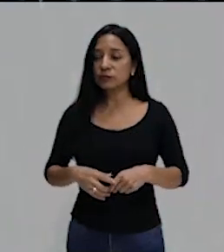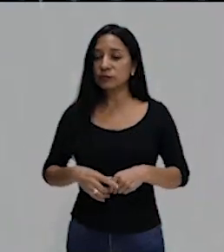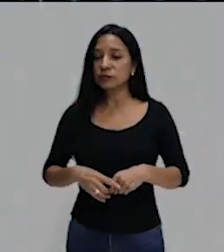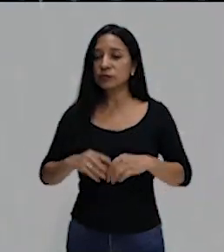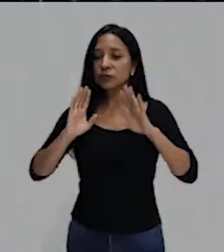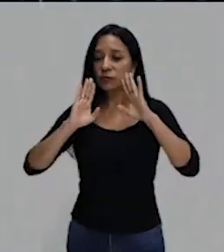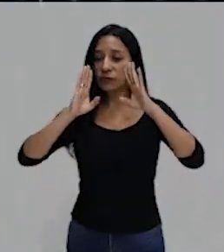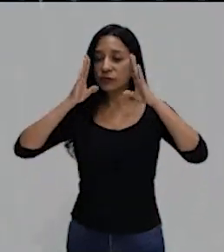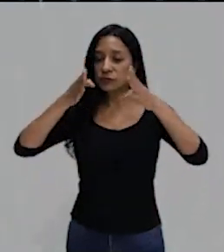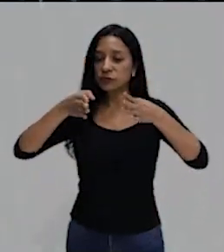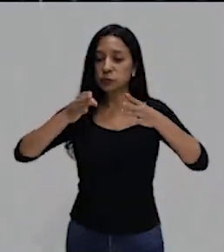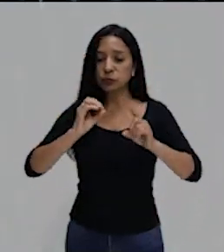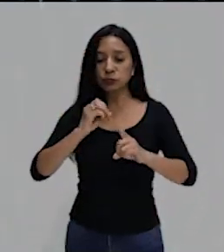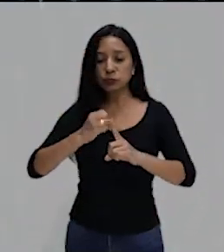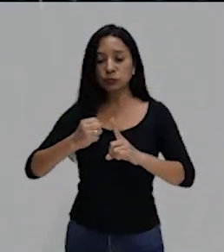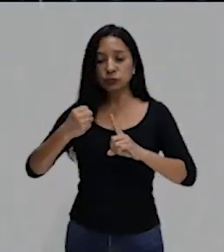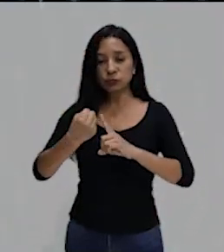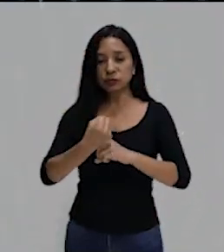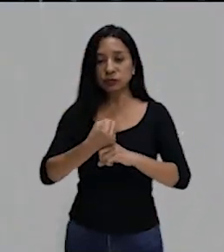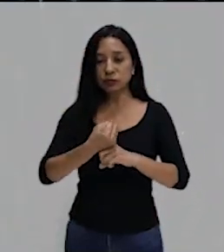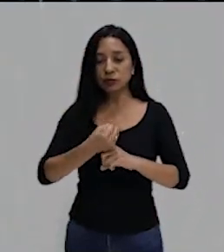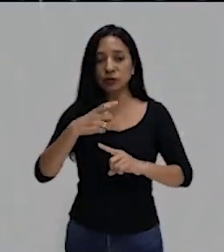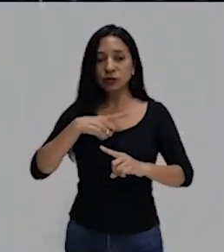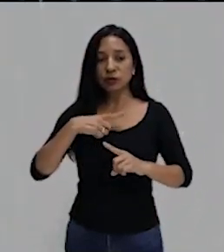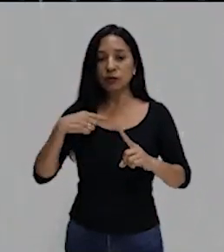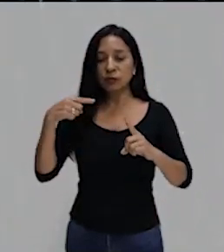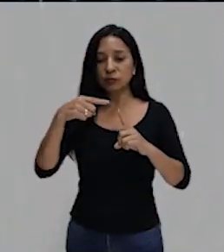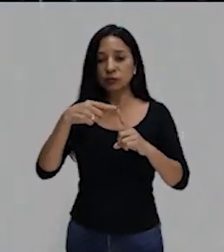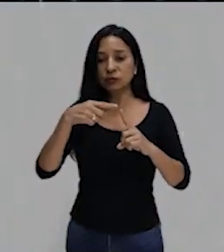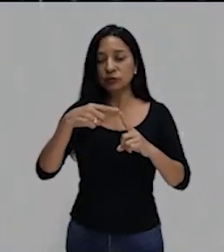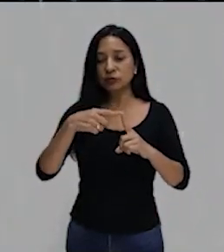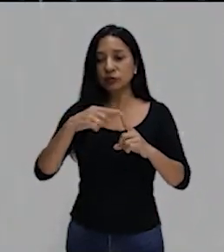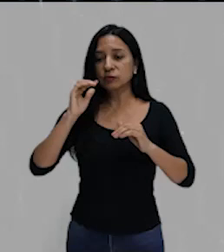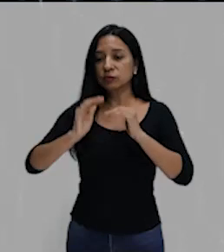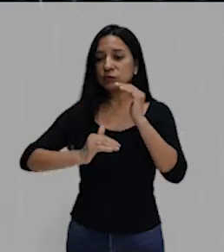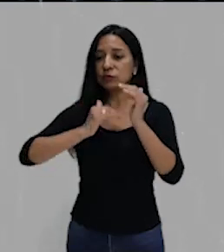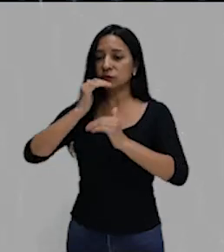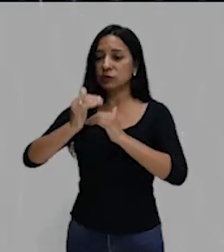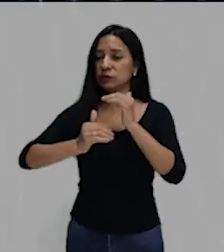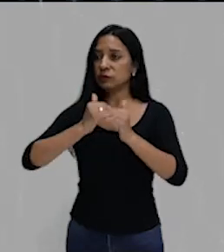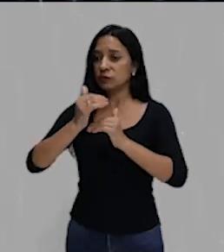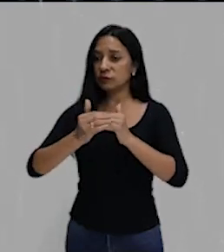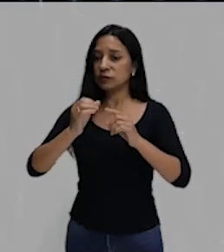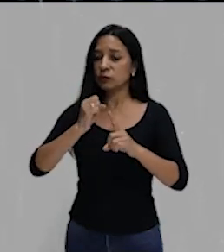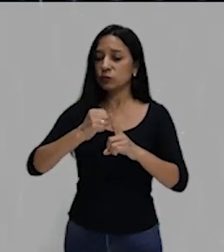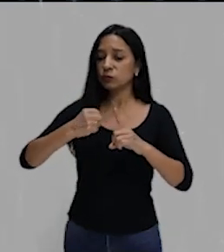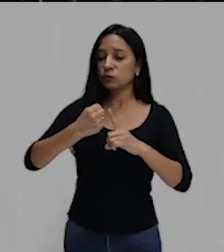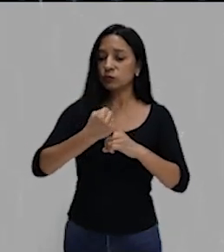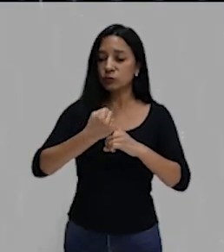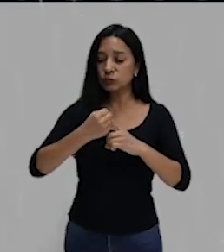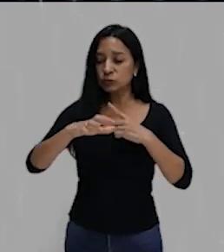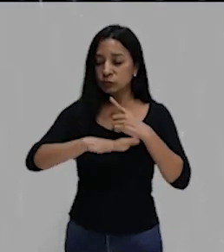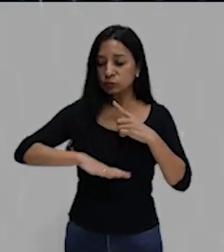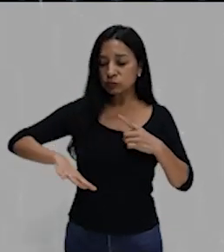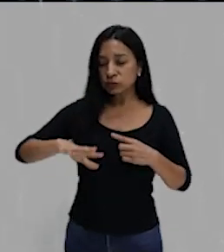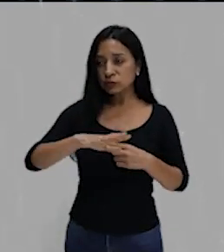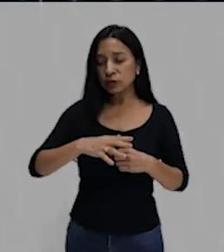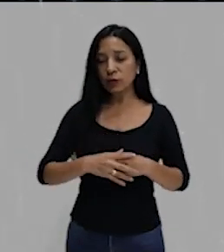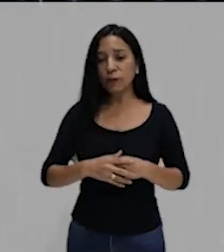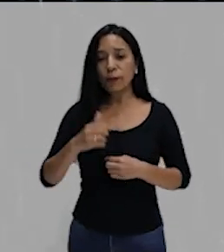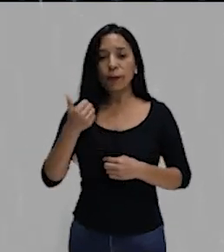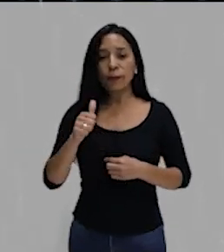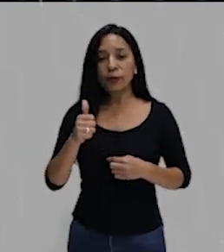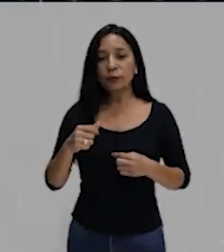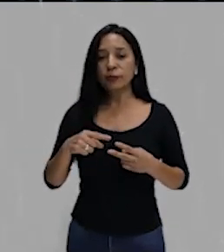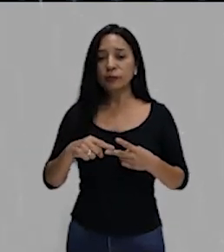visiona o social. Tem como objetivo trazer o desenvolvimento da parte social, certo? Então, o primeiro